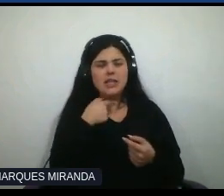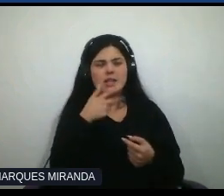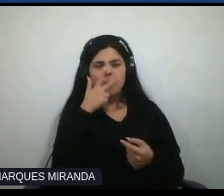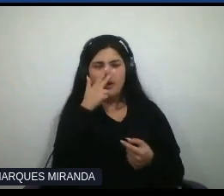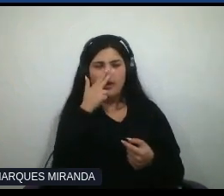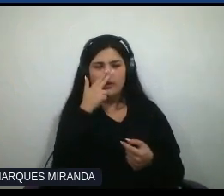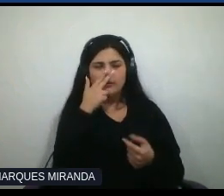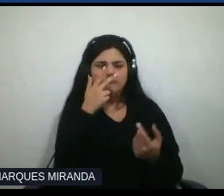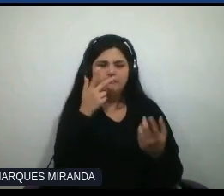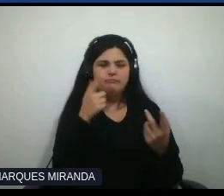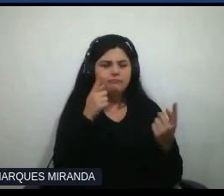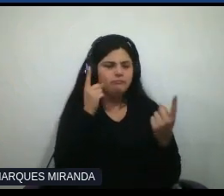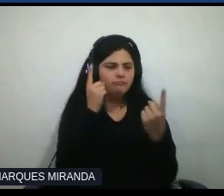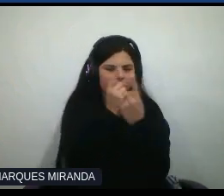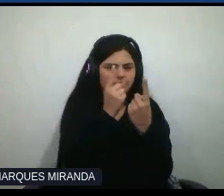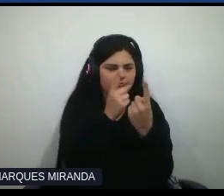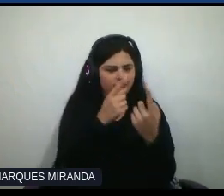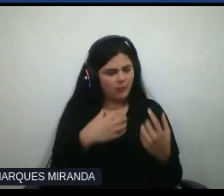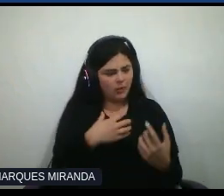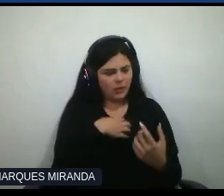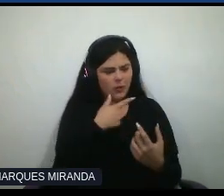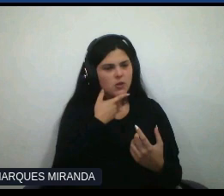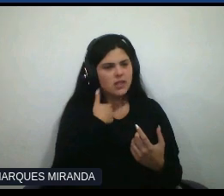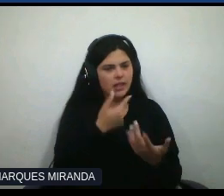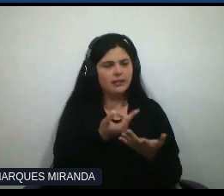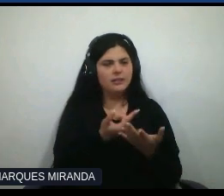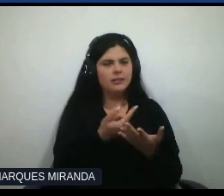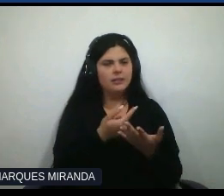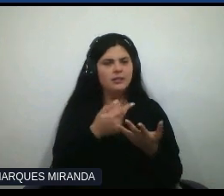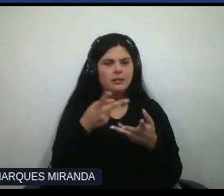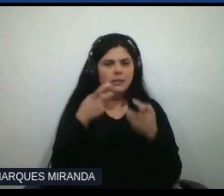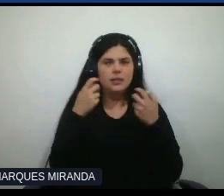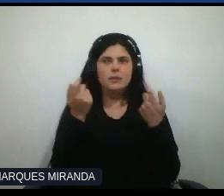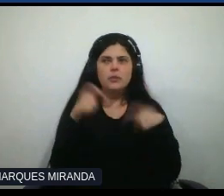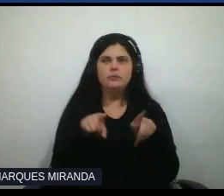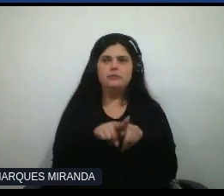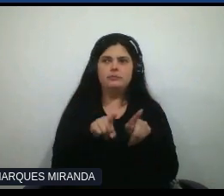Então, assim, tente mostrar o quanto mais possível